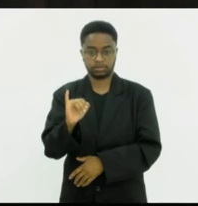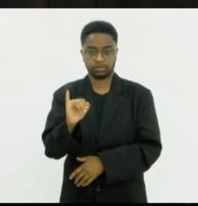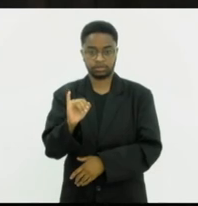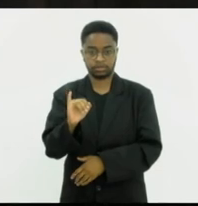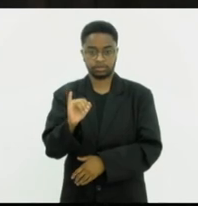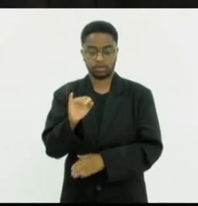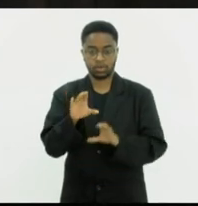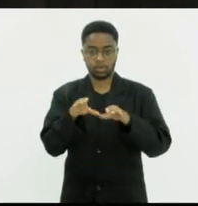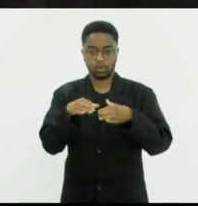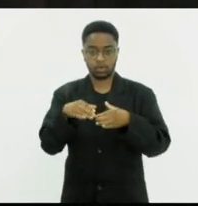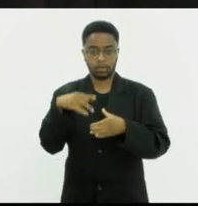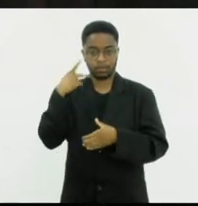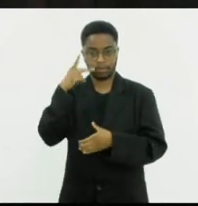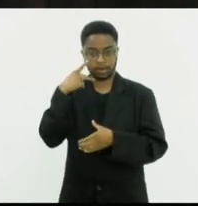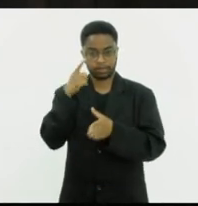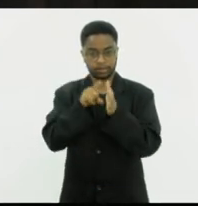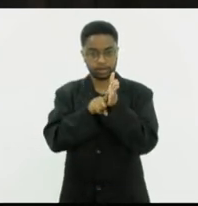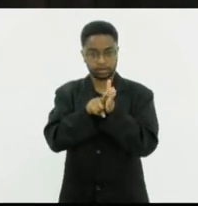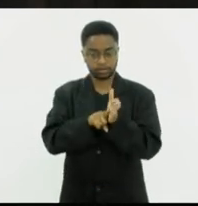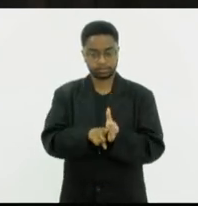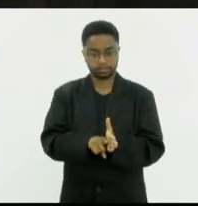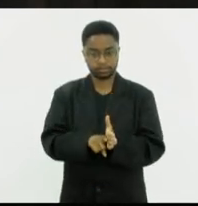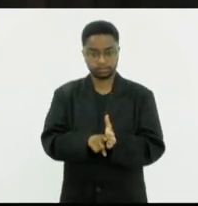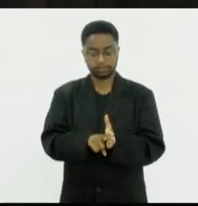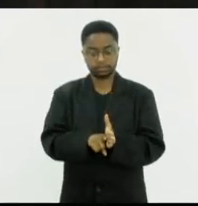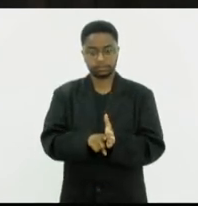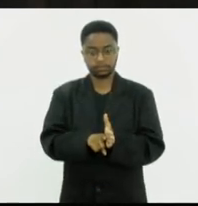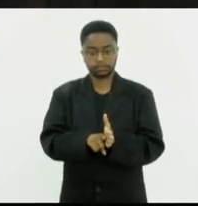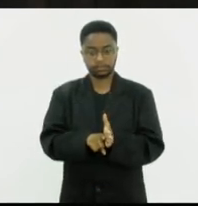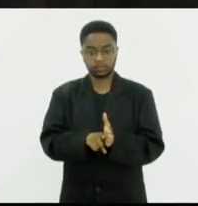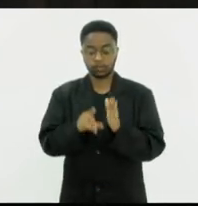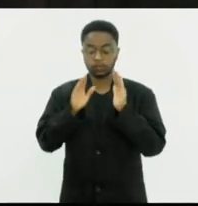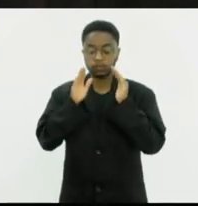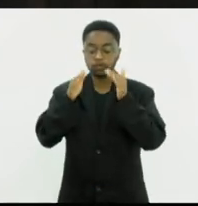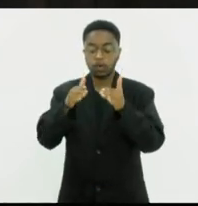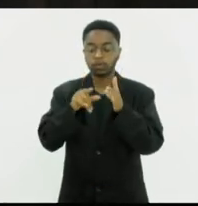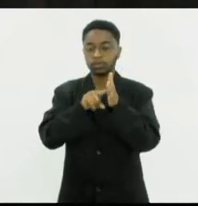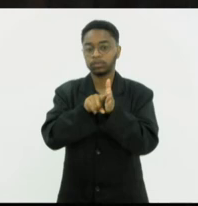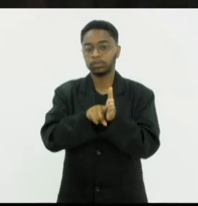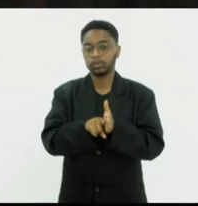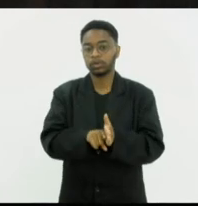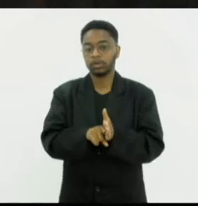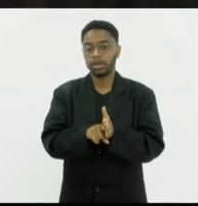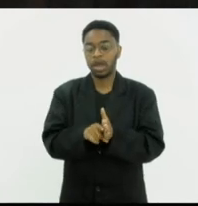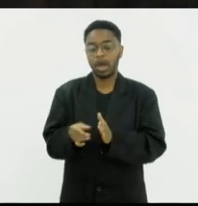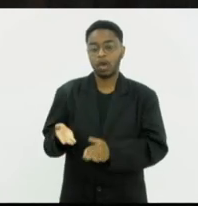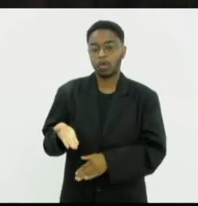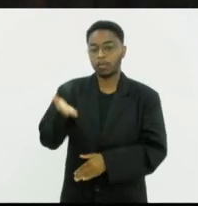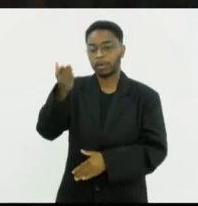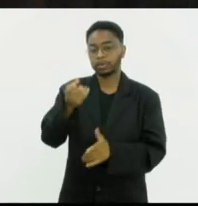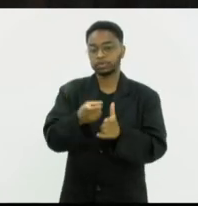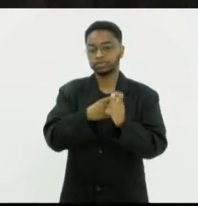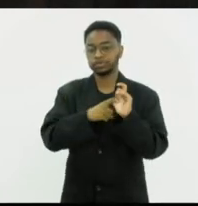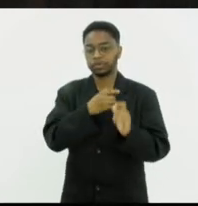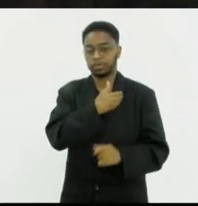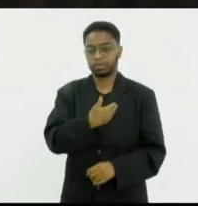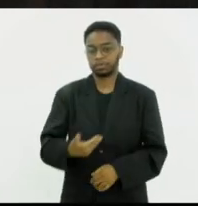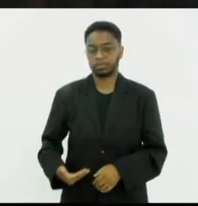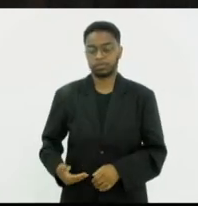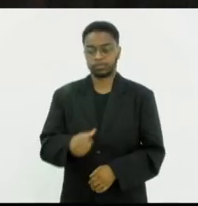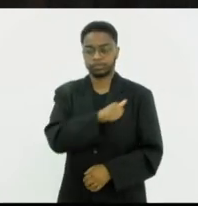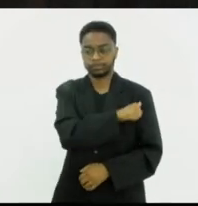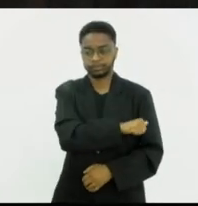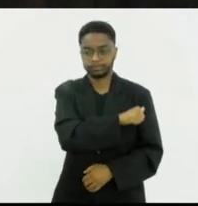Comissão Parlamentar de Inquérito, destinada a investigar o crescimento da dívida pública do Estado do Rio de